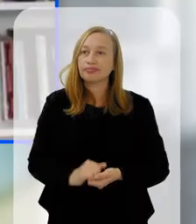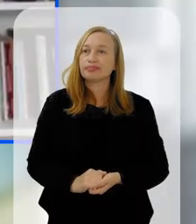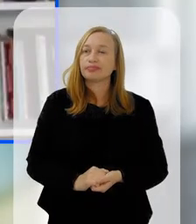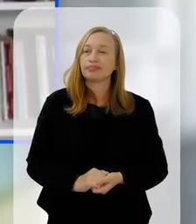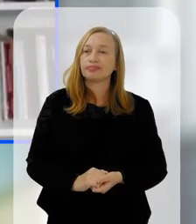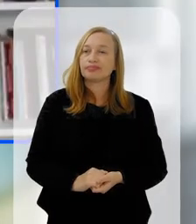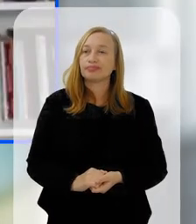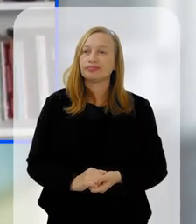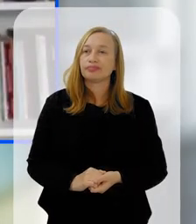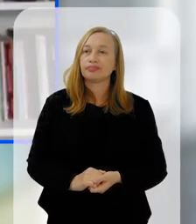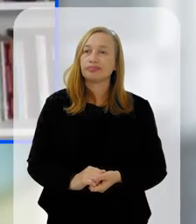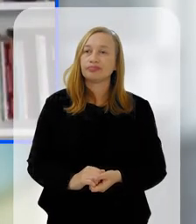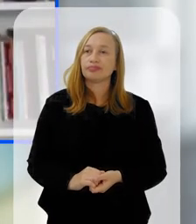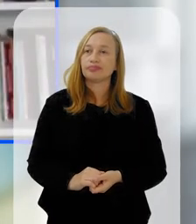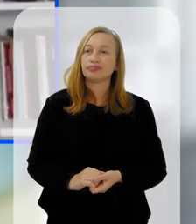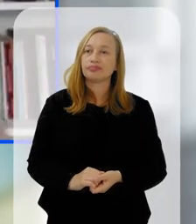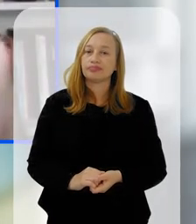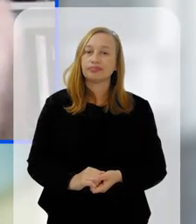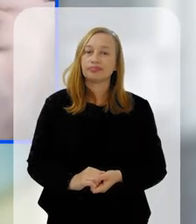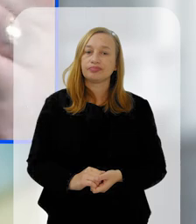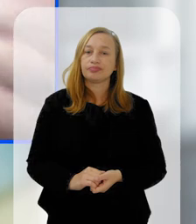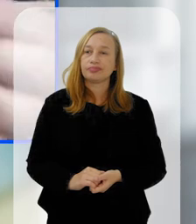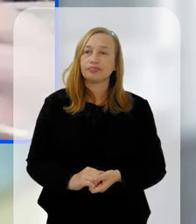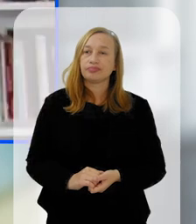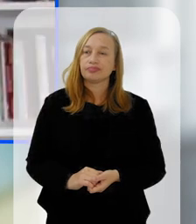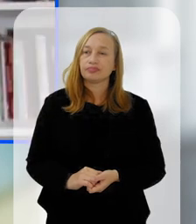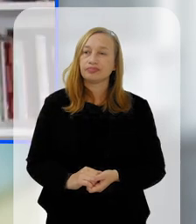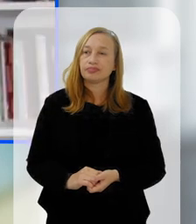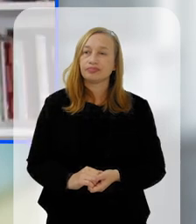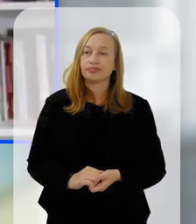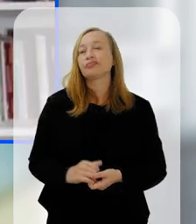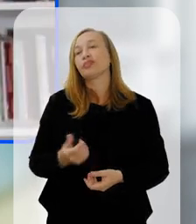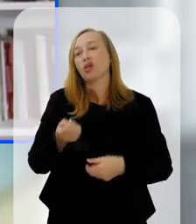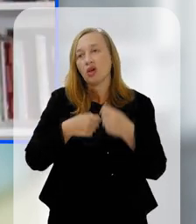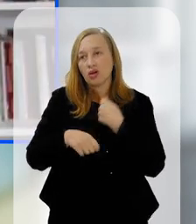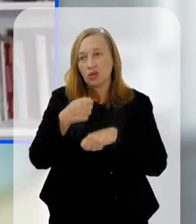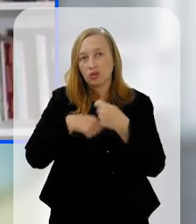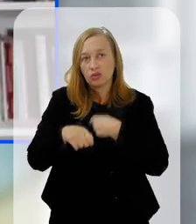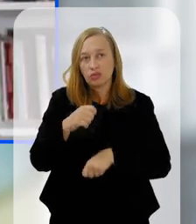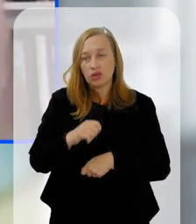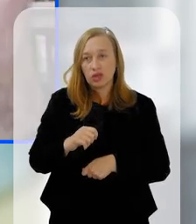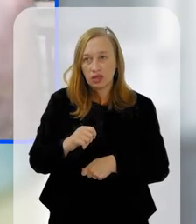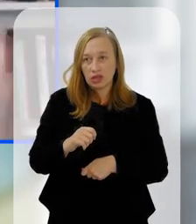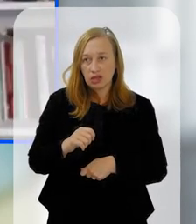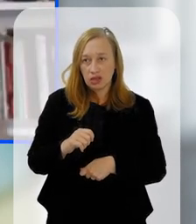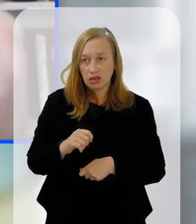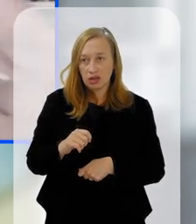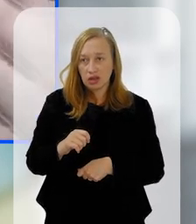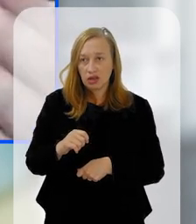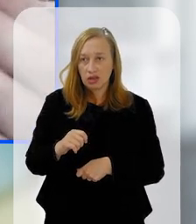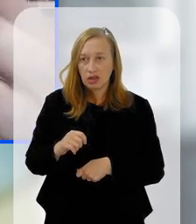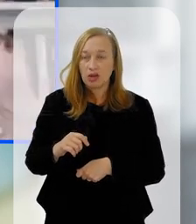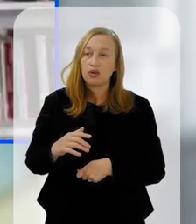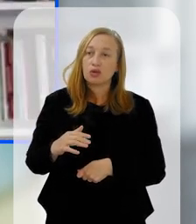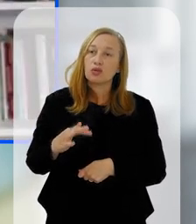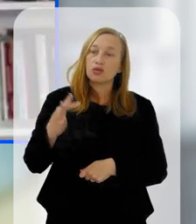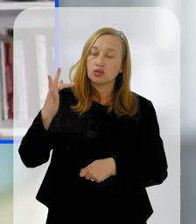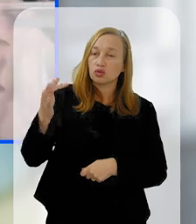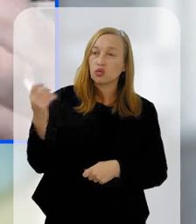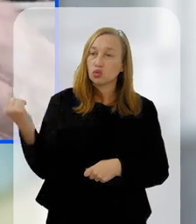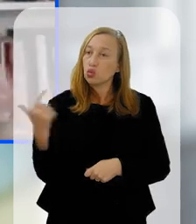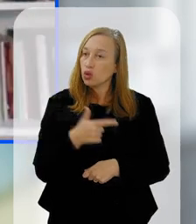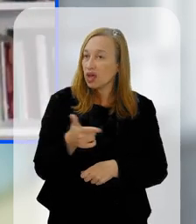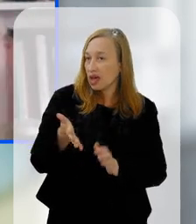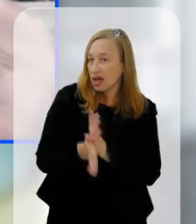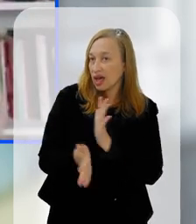concordo com o professor Mink que no final das contas nós vamos ter economia em vez de gasto na